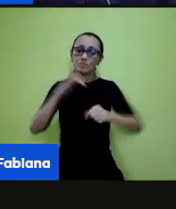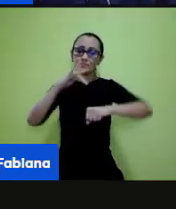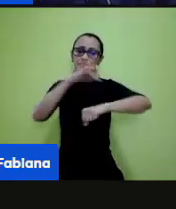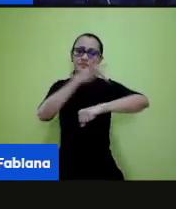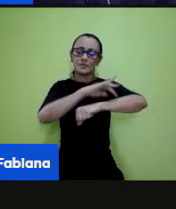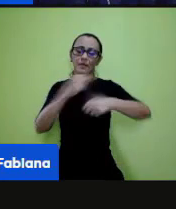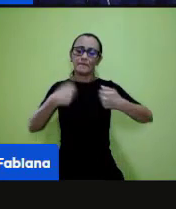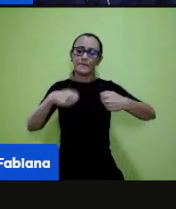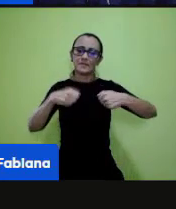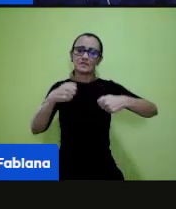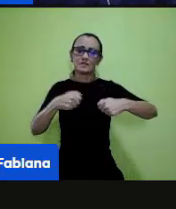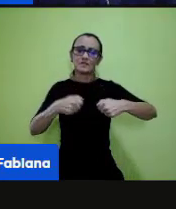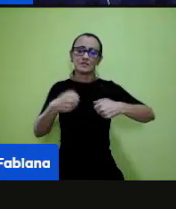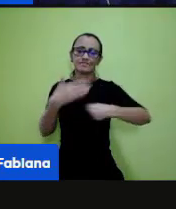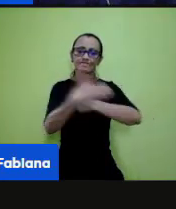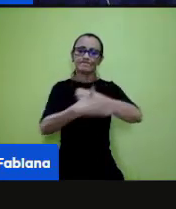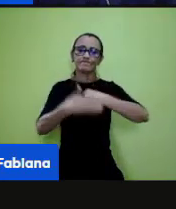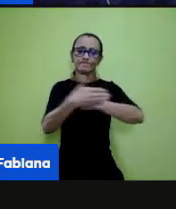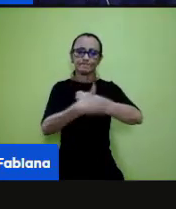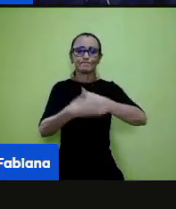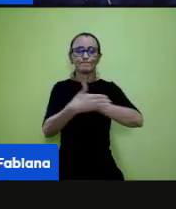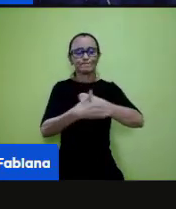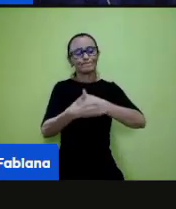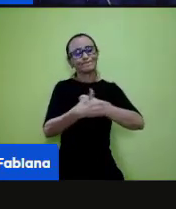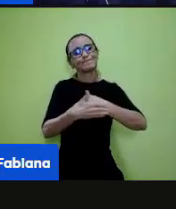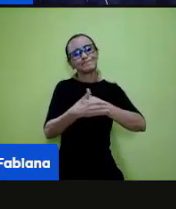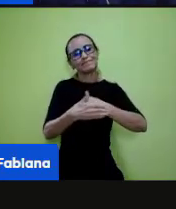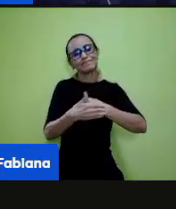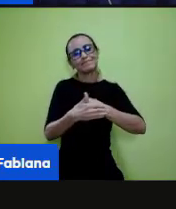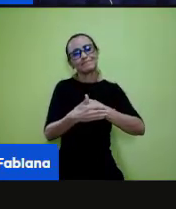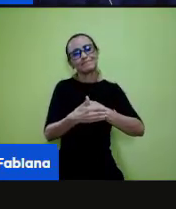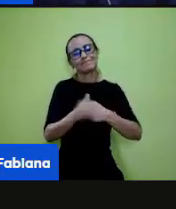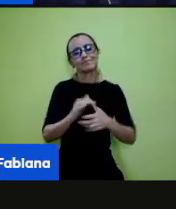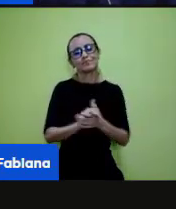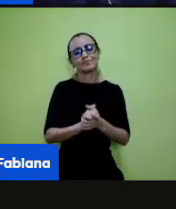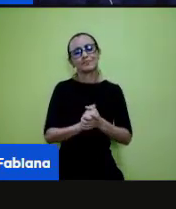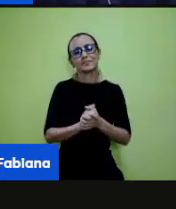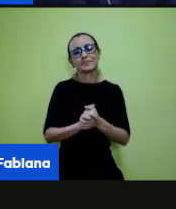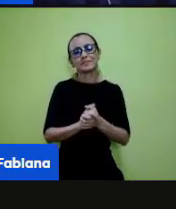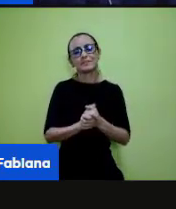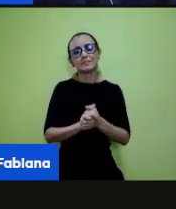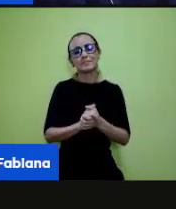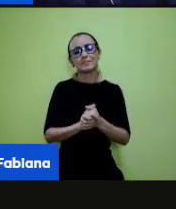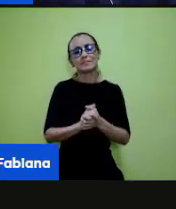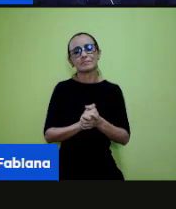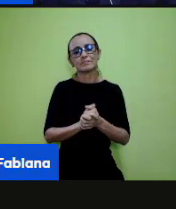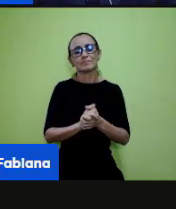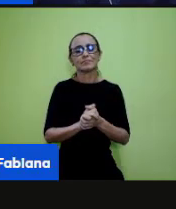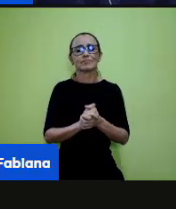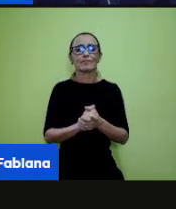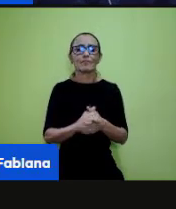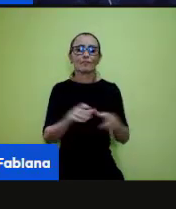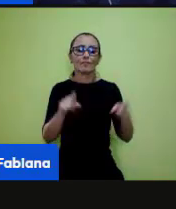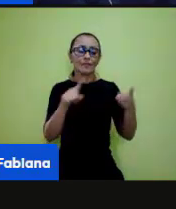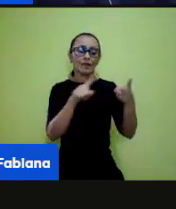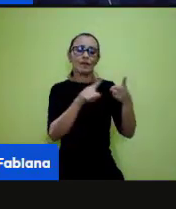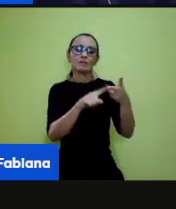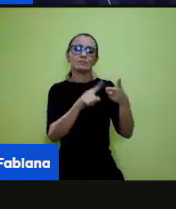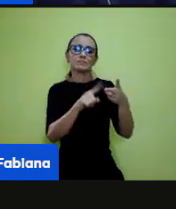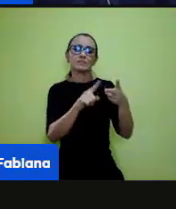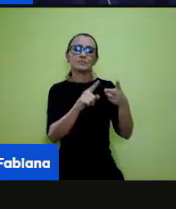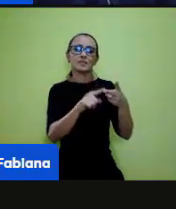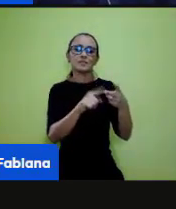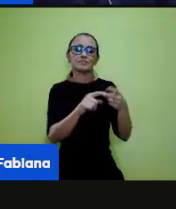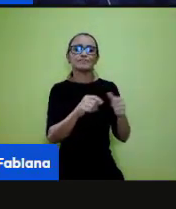proteção com relação à proteção do vetor. Destruição também, essa destinação